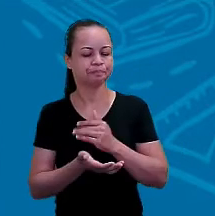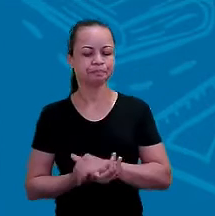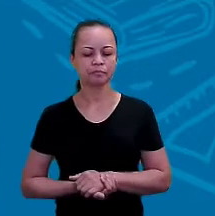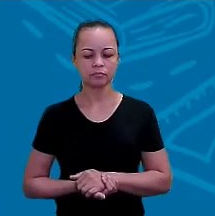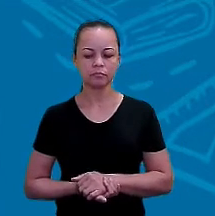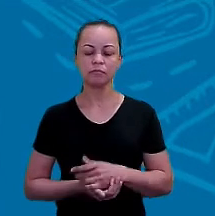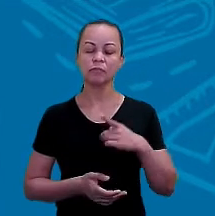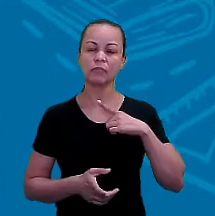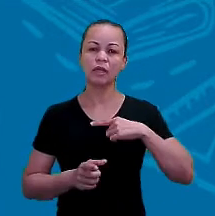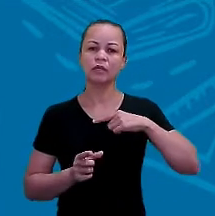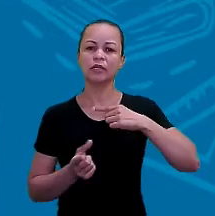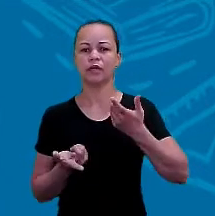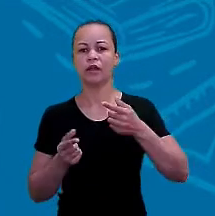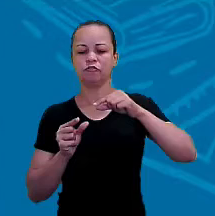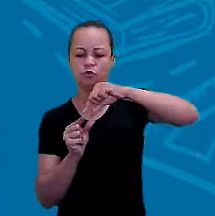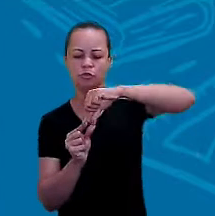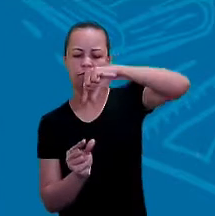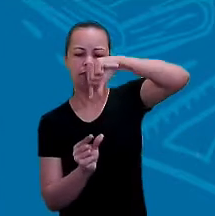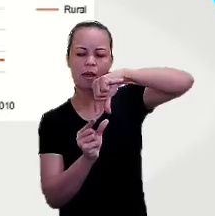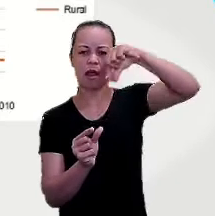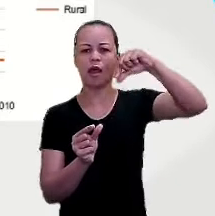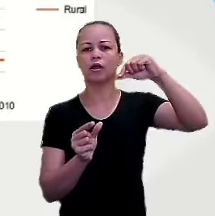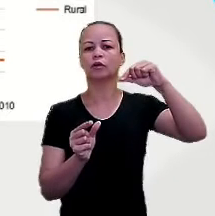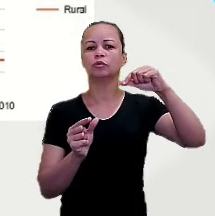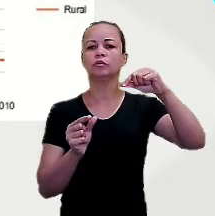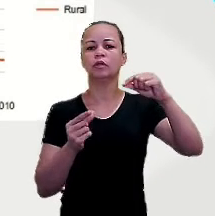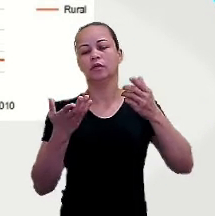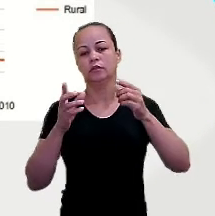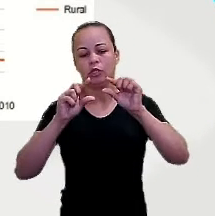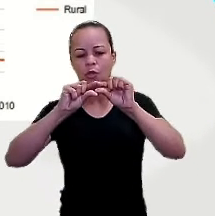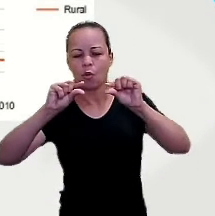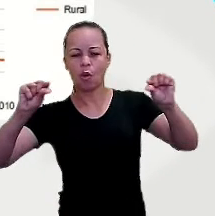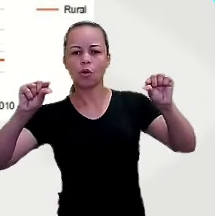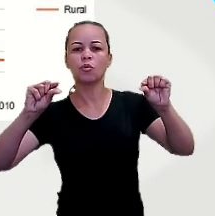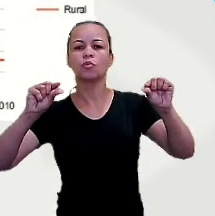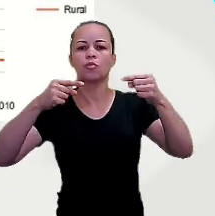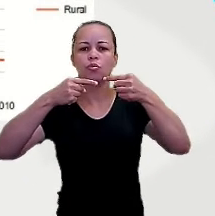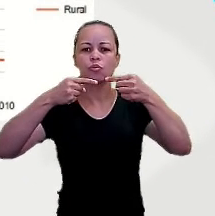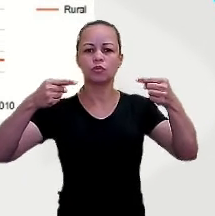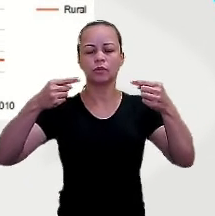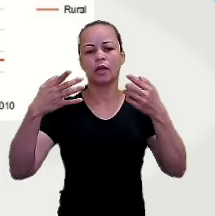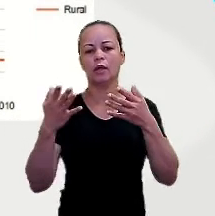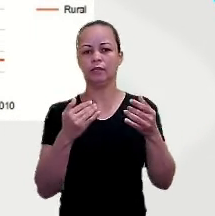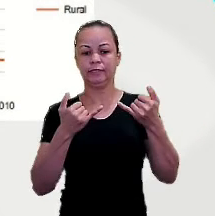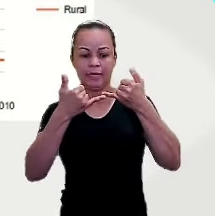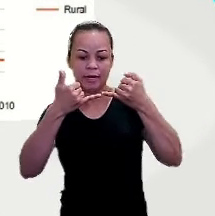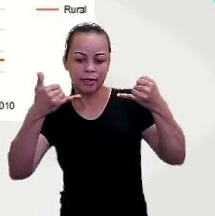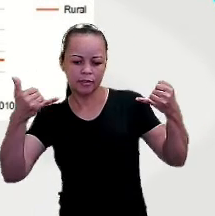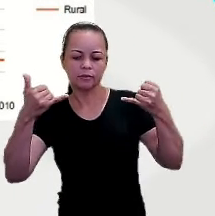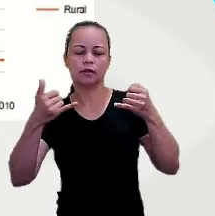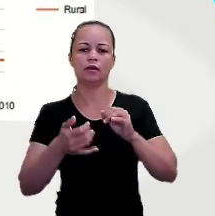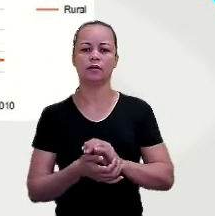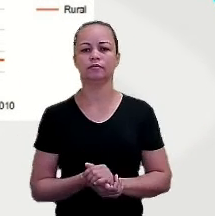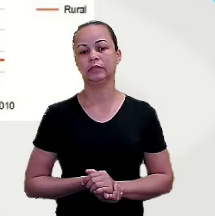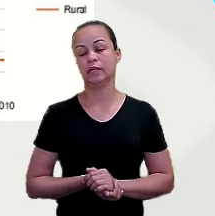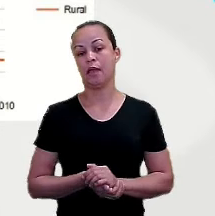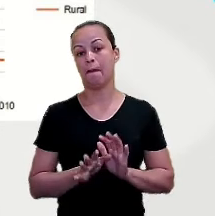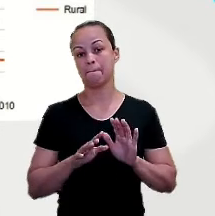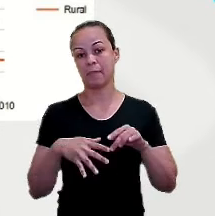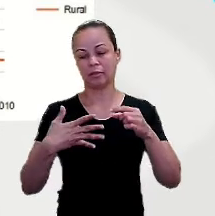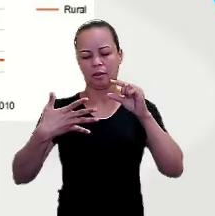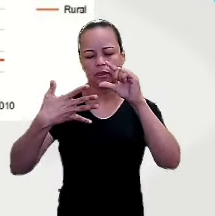de barra, de coluna, circulares, de linha. Mas aí a gente vai ver detalhadamente